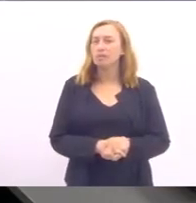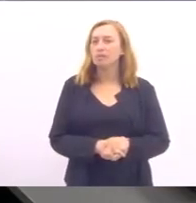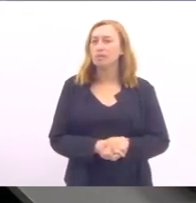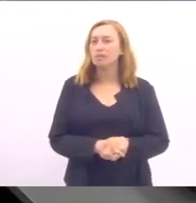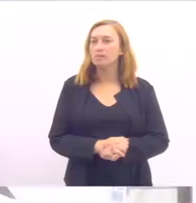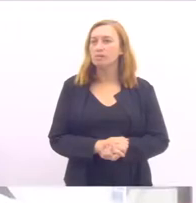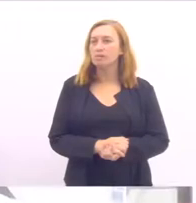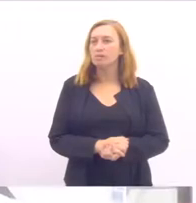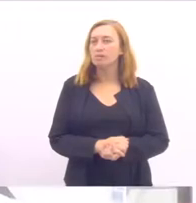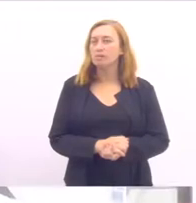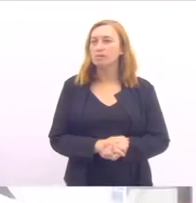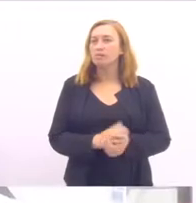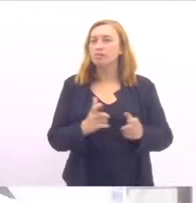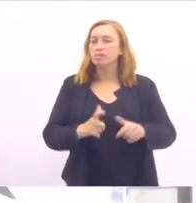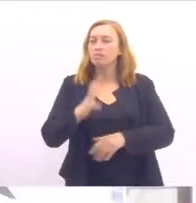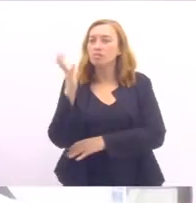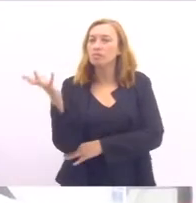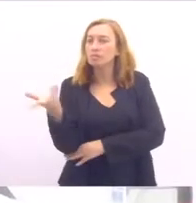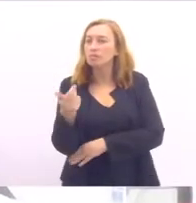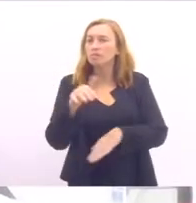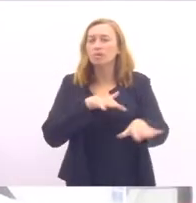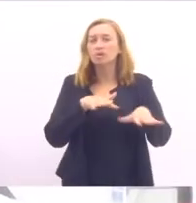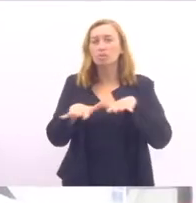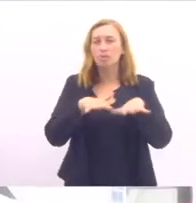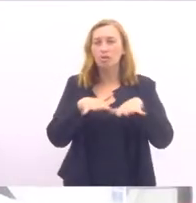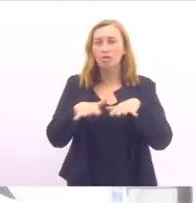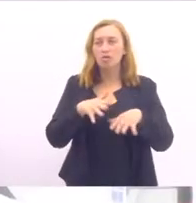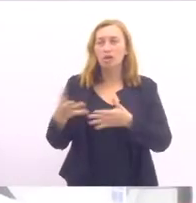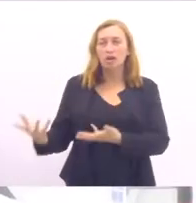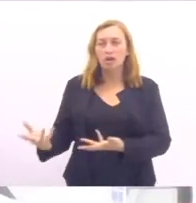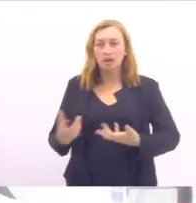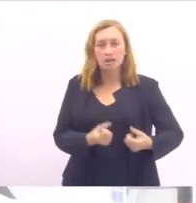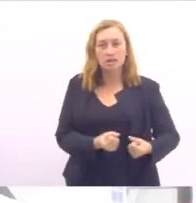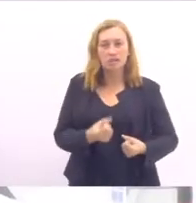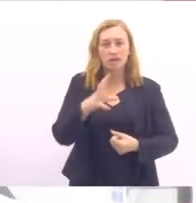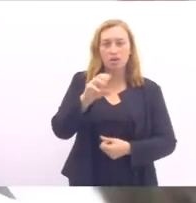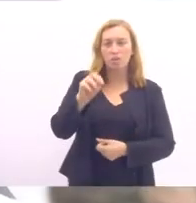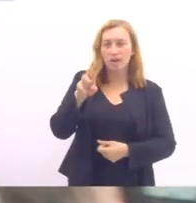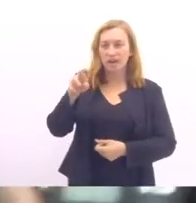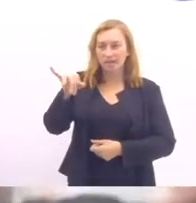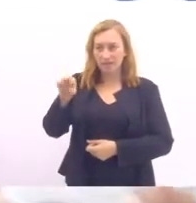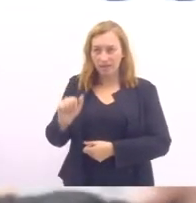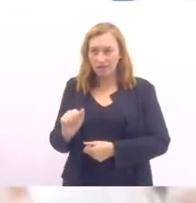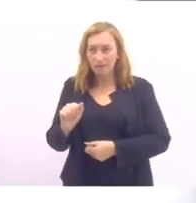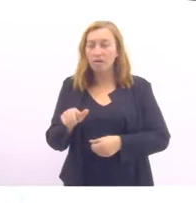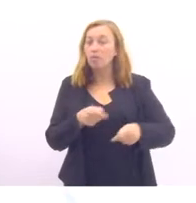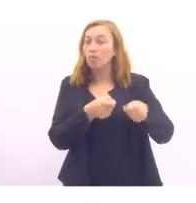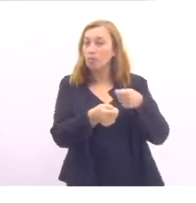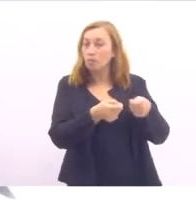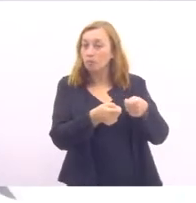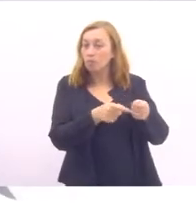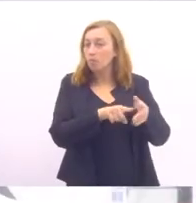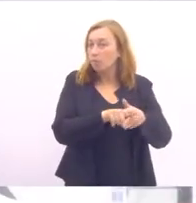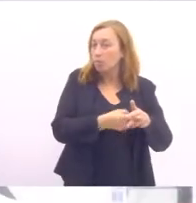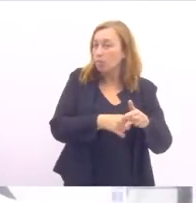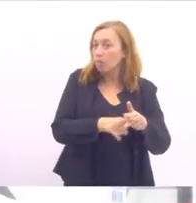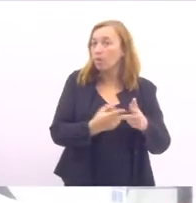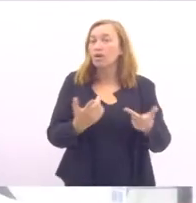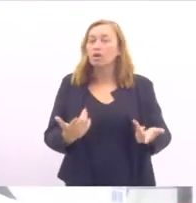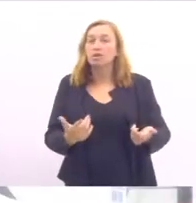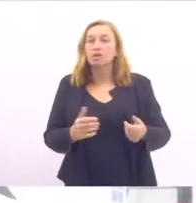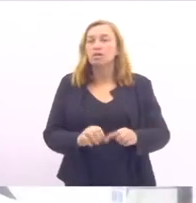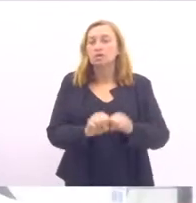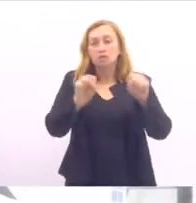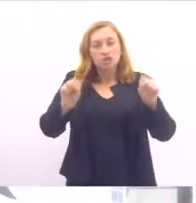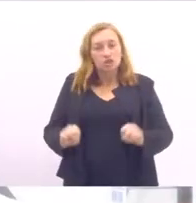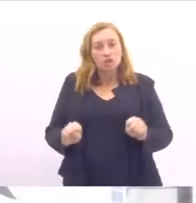os órgãos ambientais, eles se movem, recebem as cooperativas, regulamentam, tentam montar um sistema